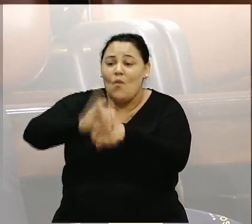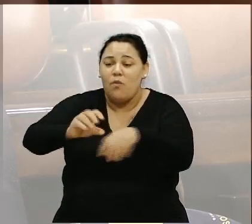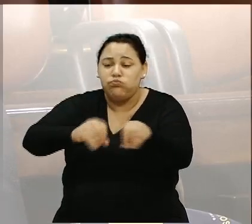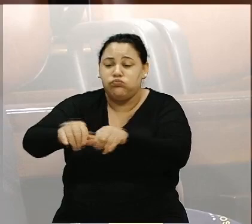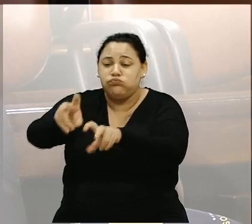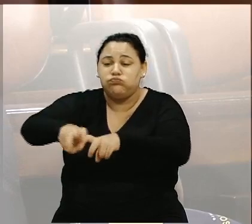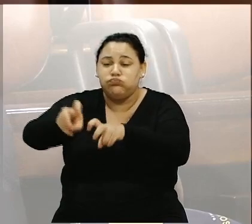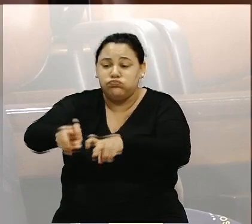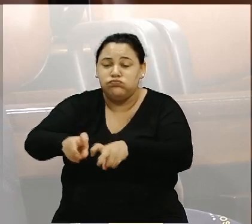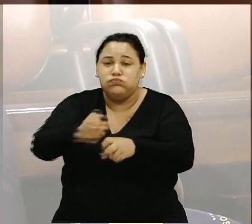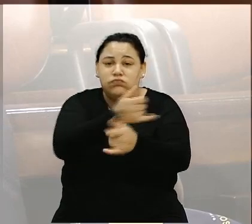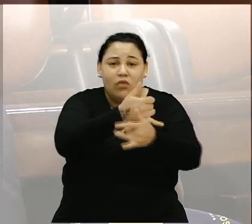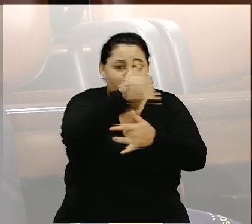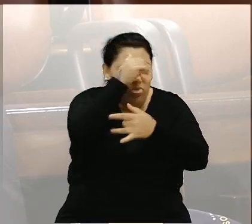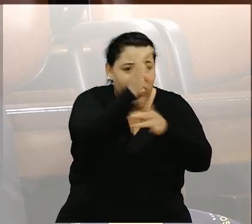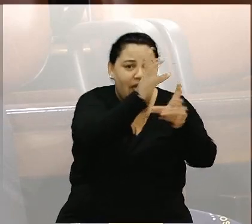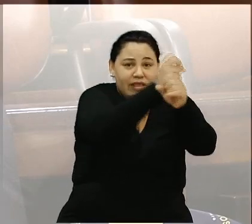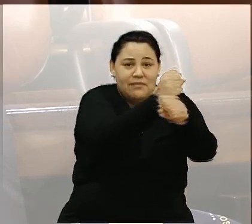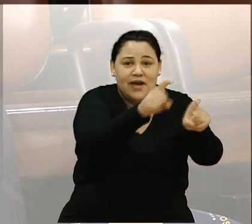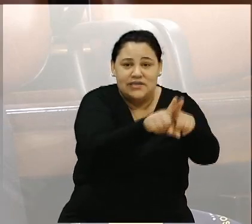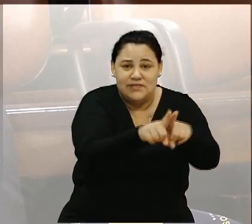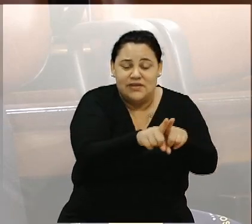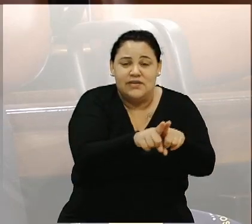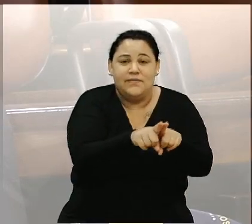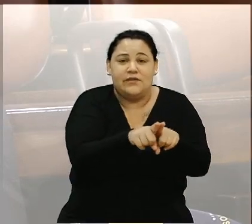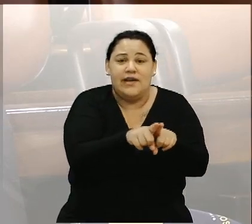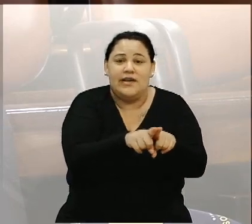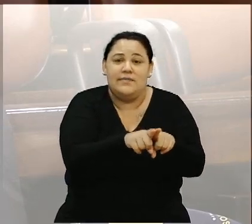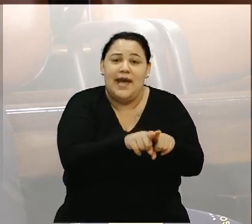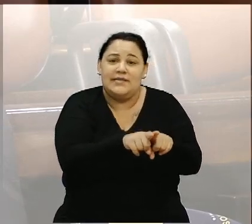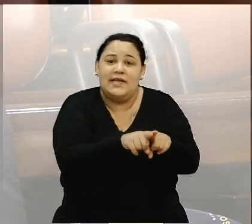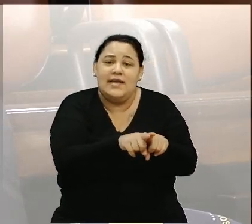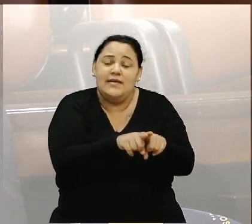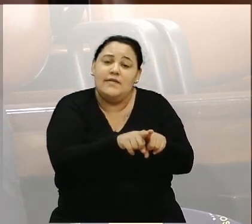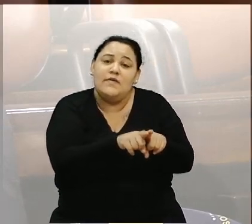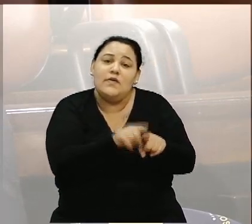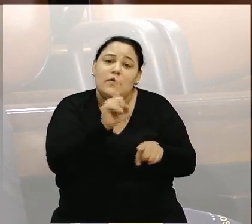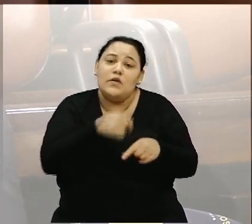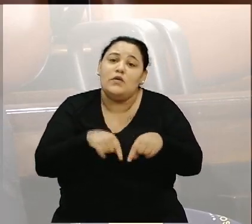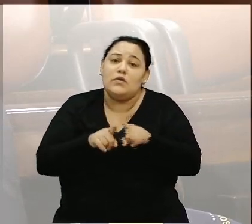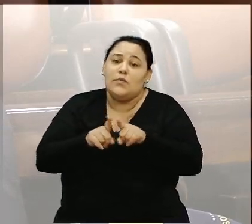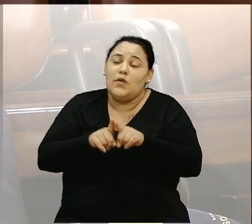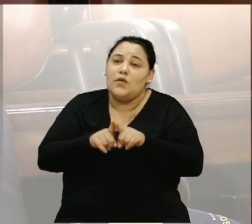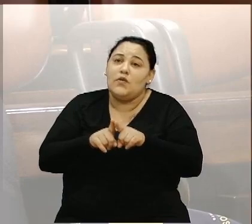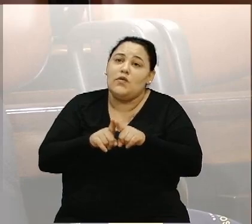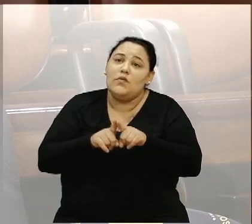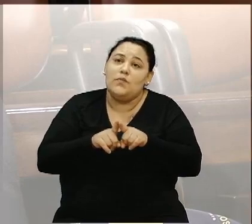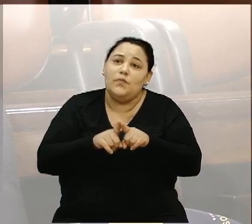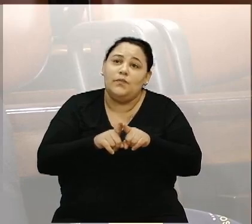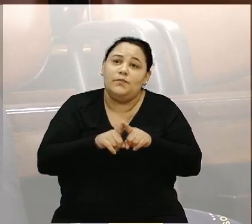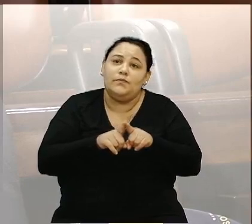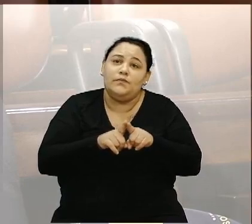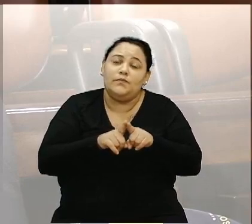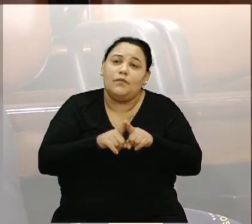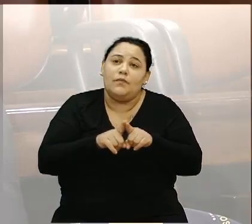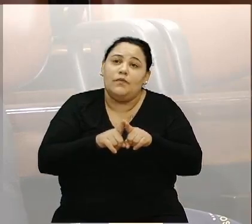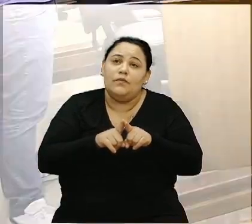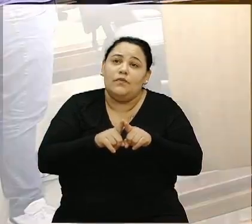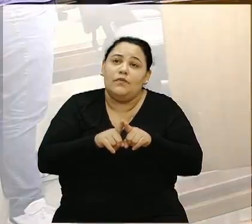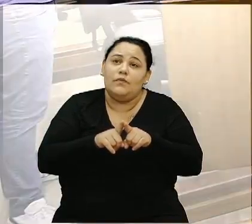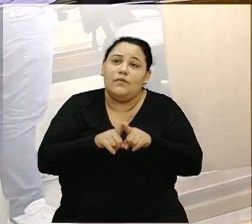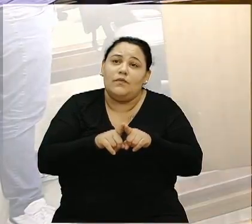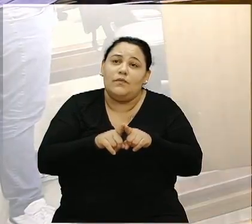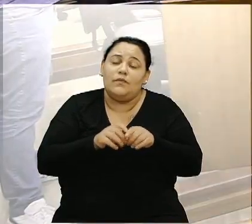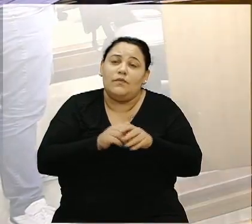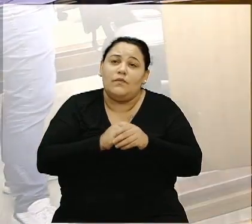pecuária, né? Peço uma parte, vereador. Eu vou ceder para a vereadora Rosa rapidinho, depois para o senhor, tá?